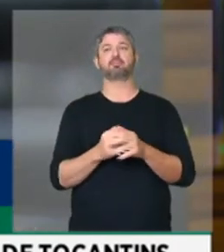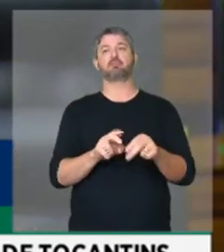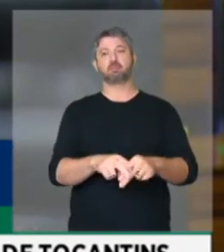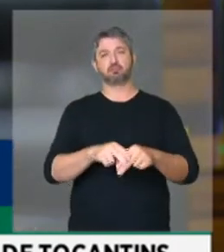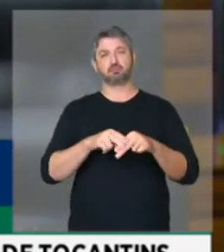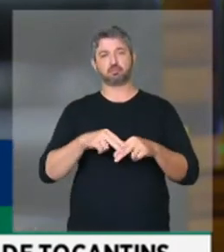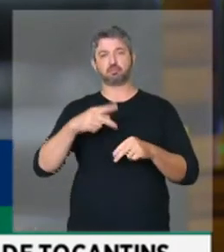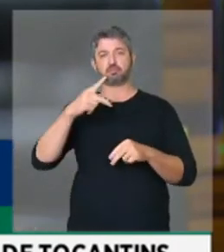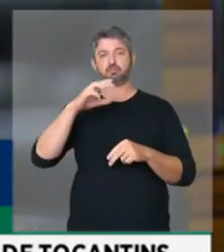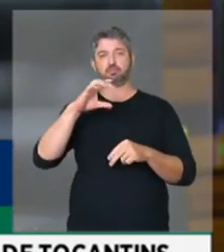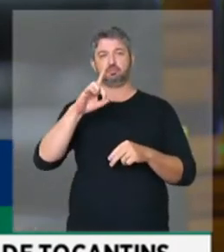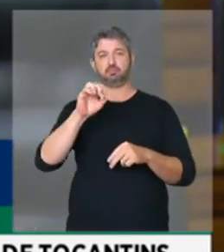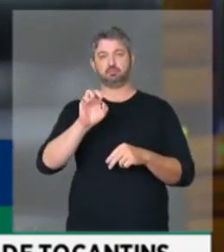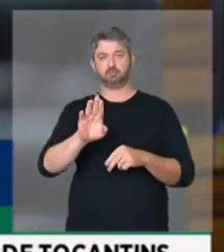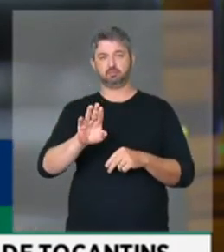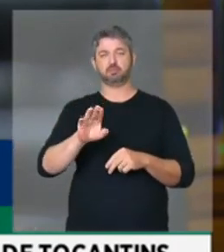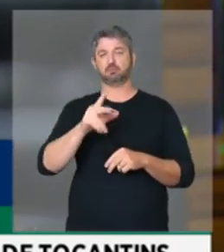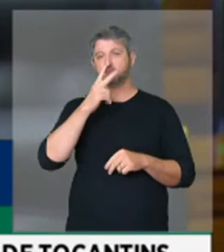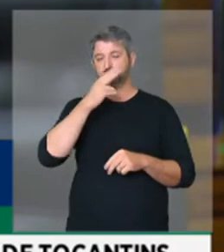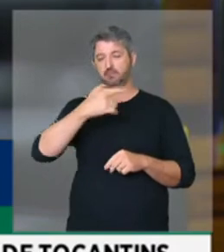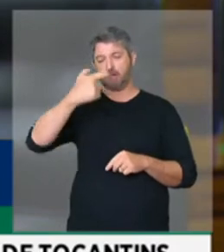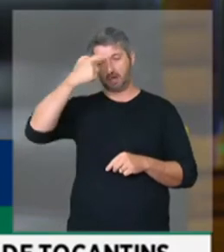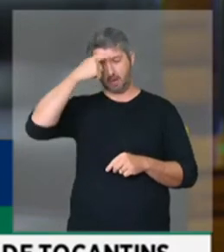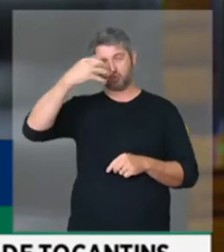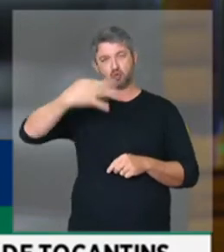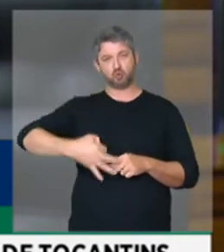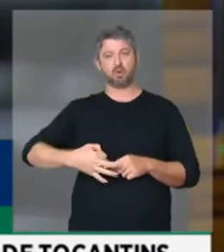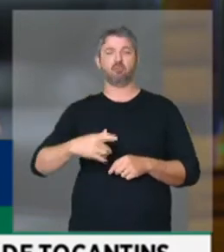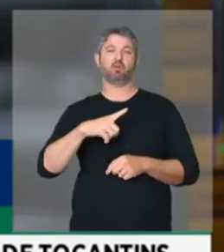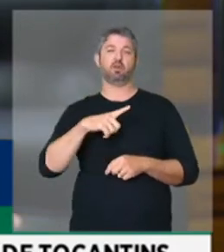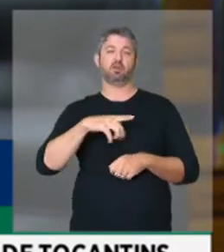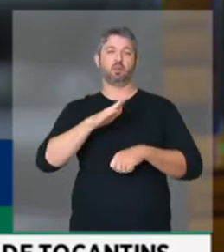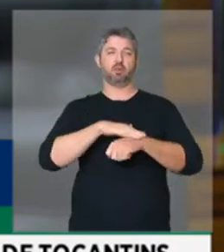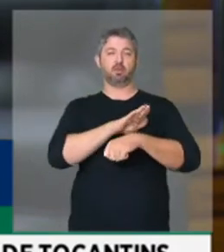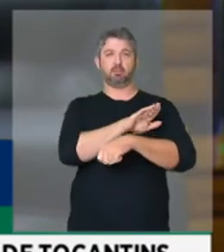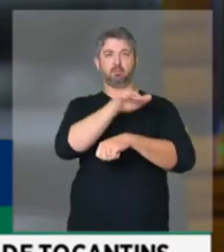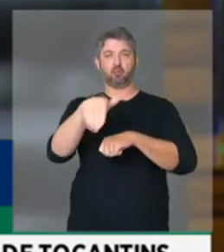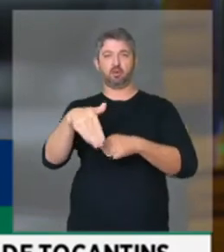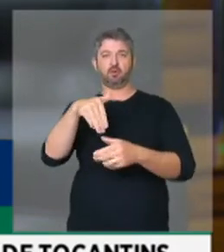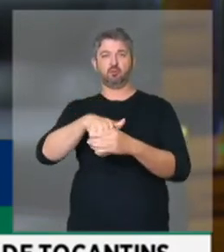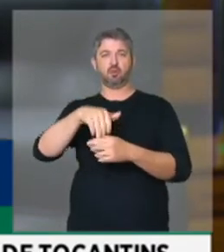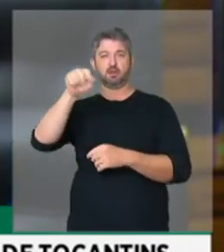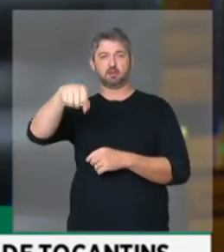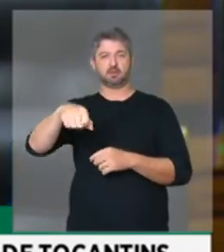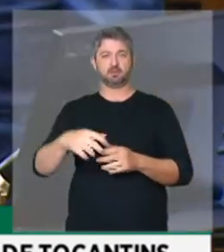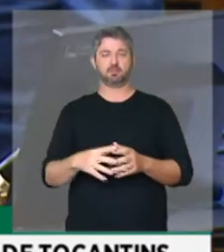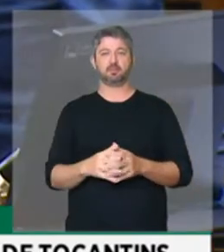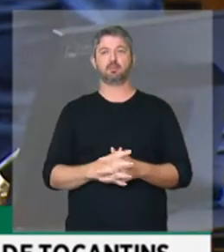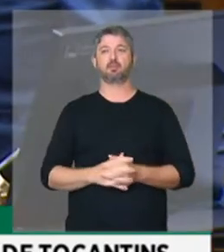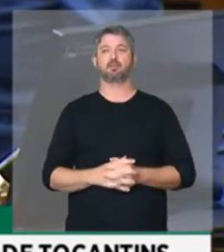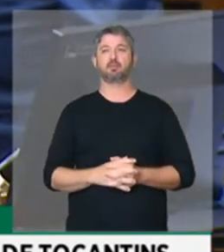PCdoB considera que é razoável a quebra do interstício e vota sim.